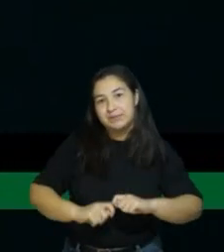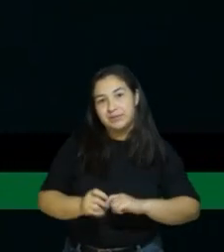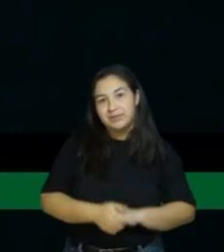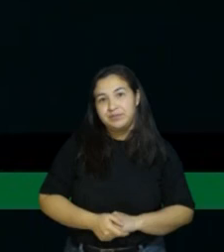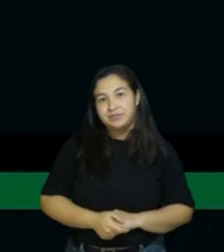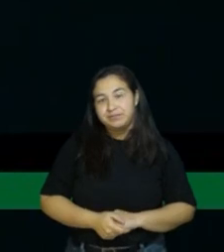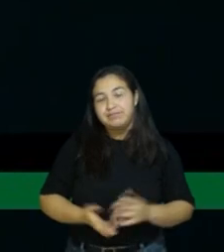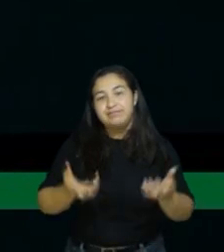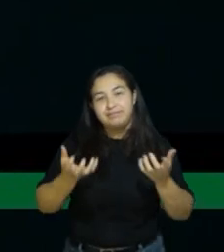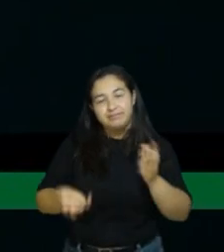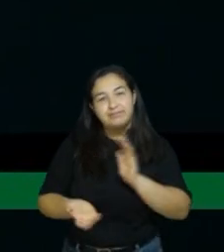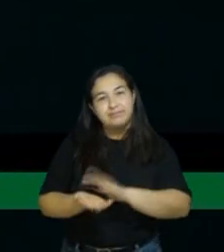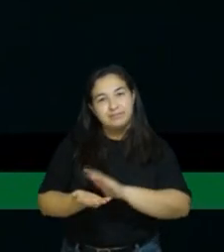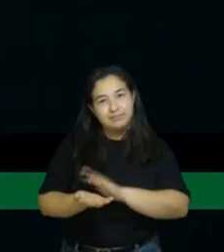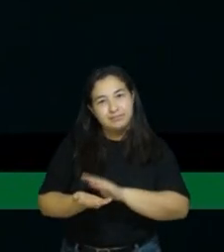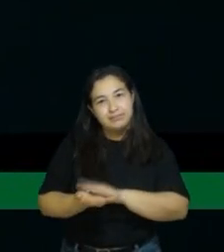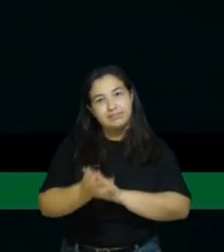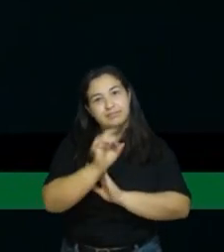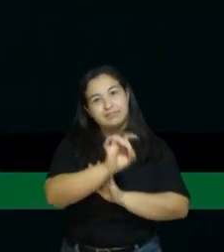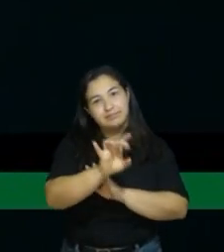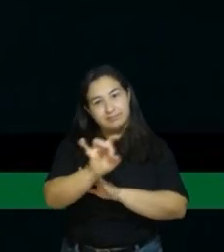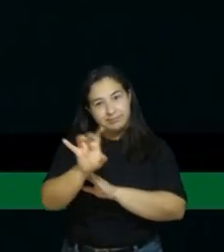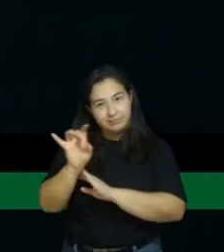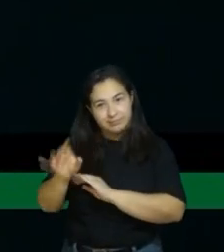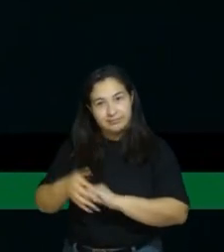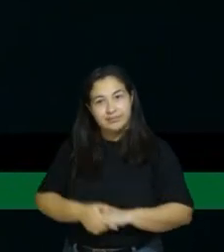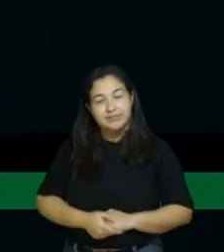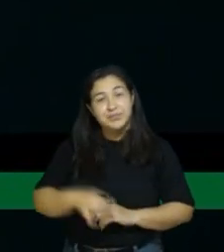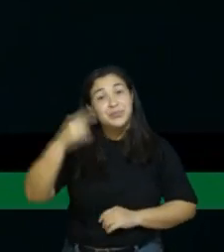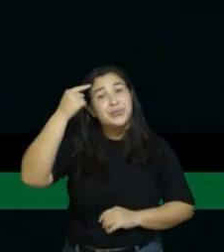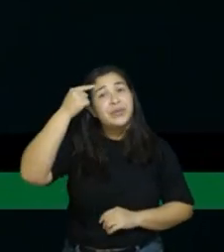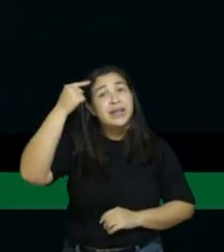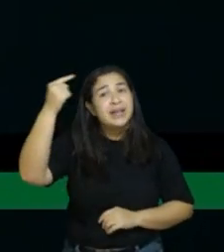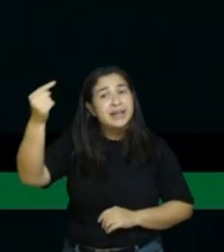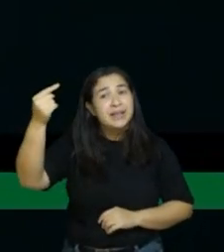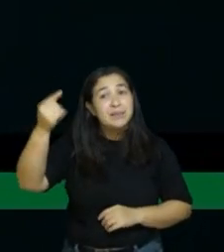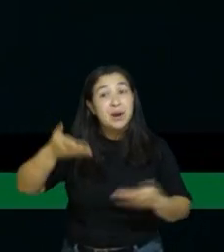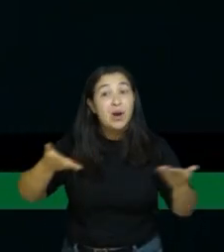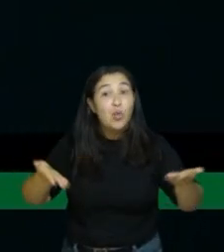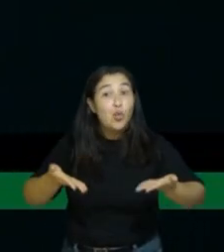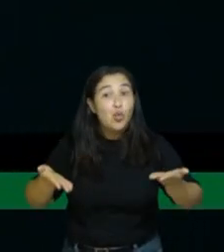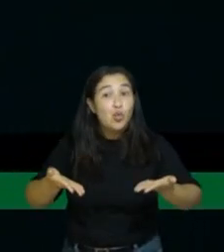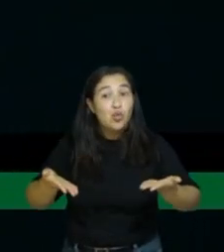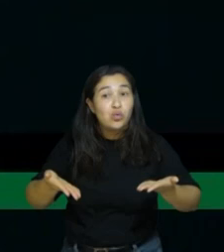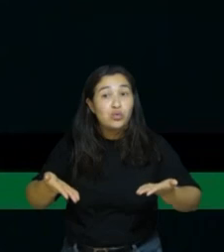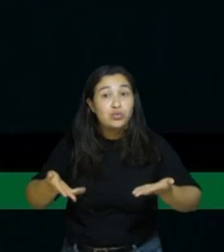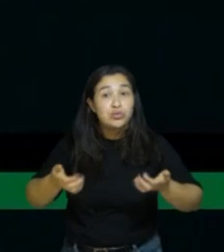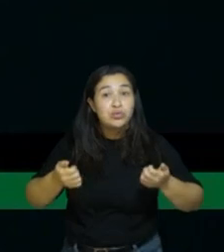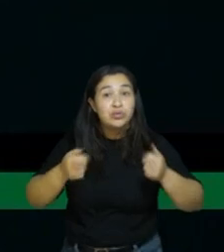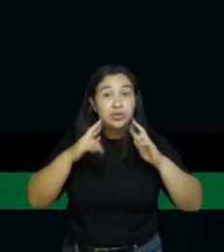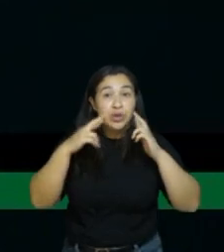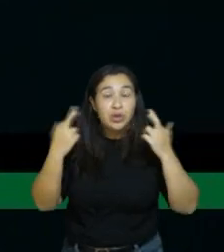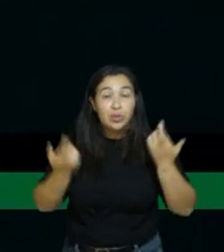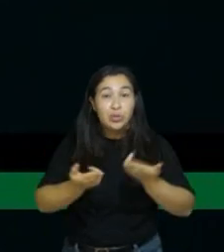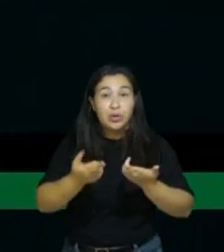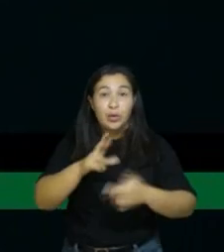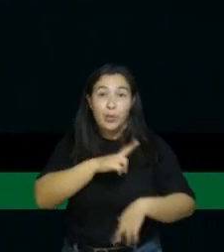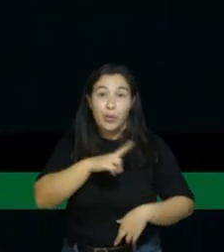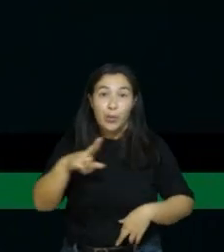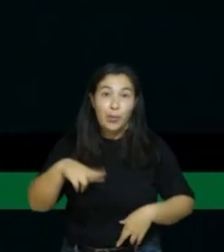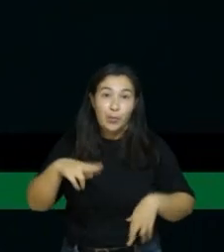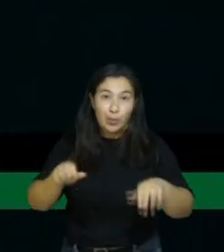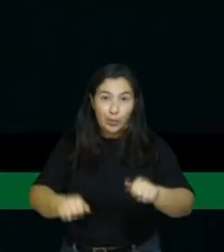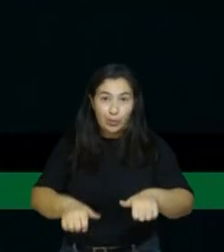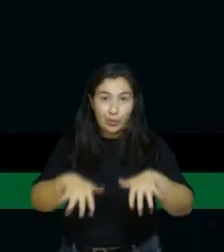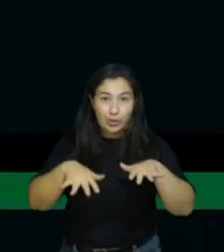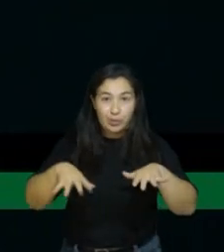gostaria de parabenizar e me lembrava muito hoje as audiências públicas